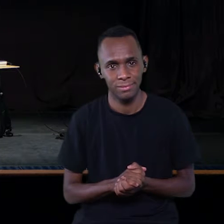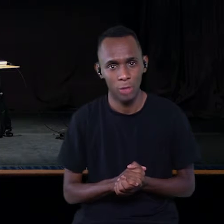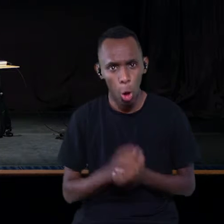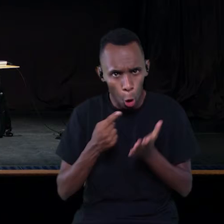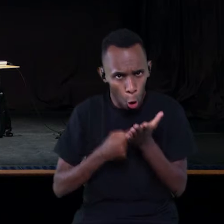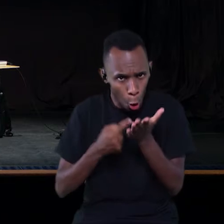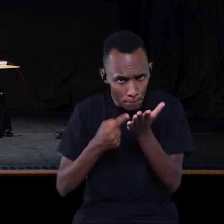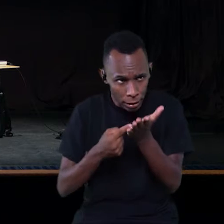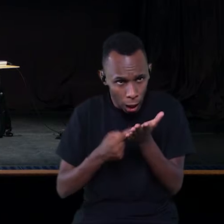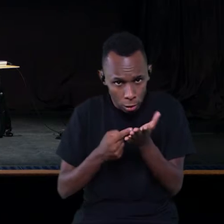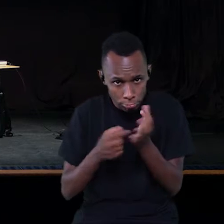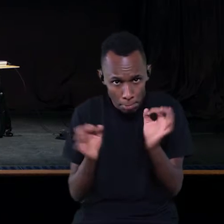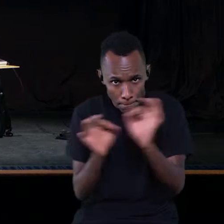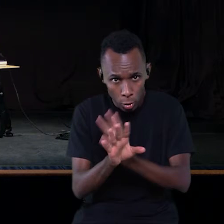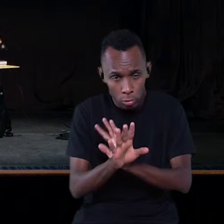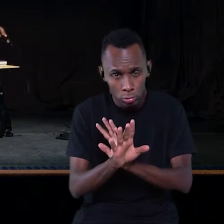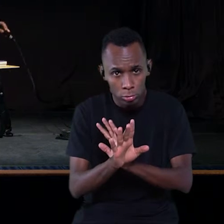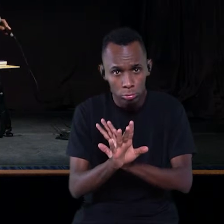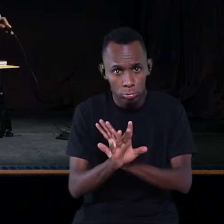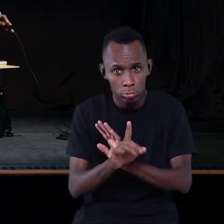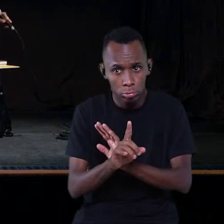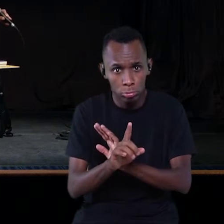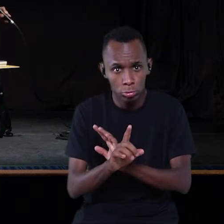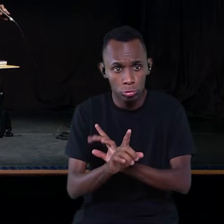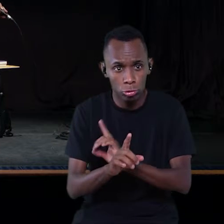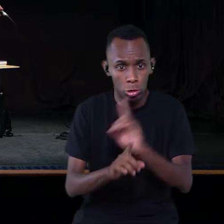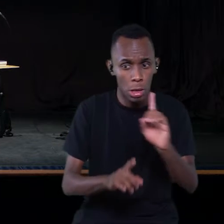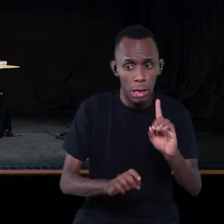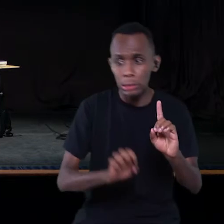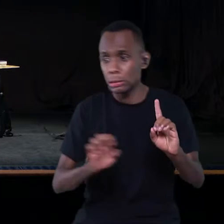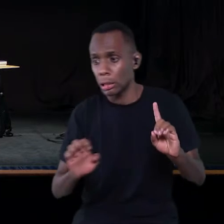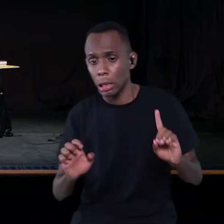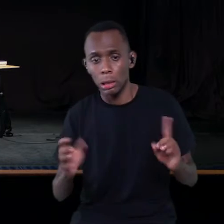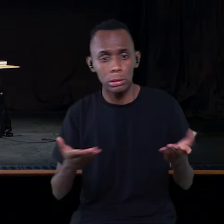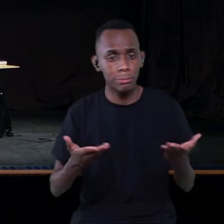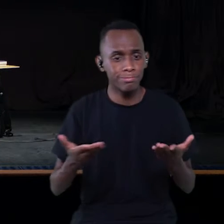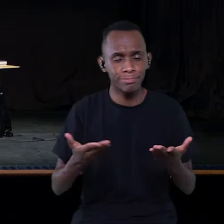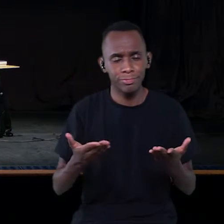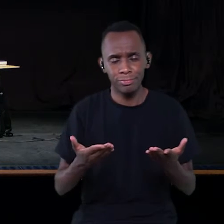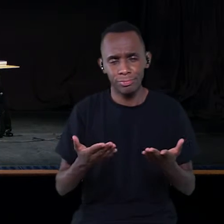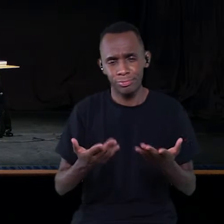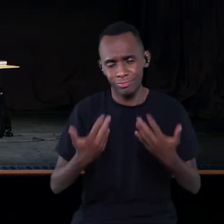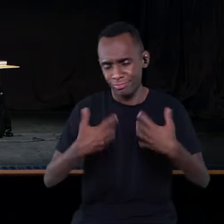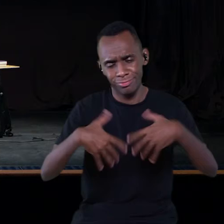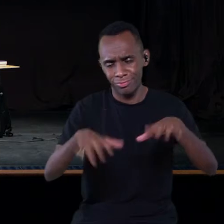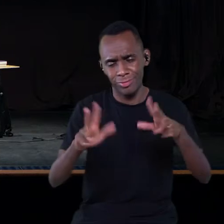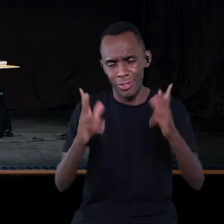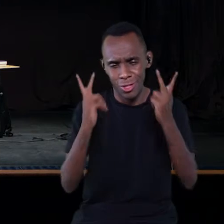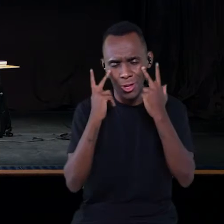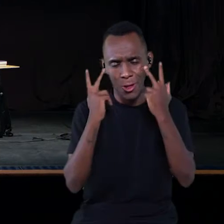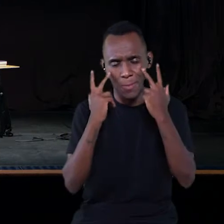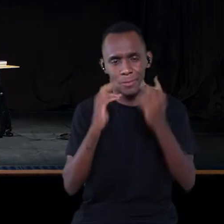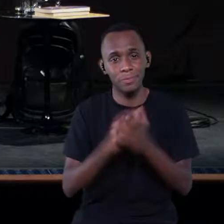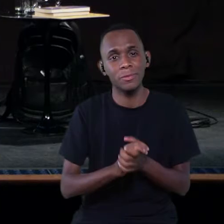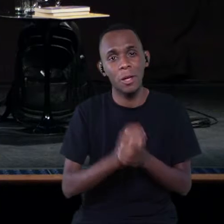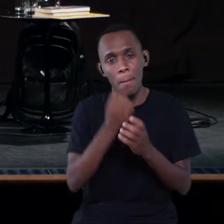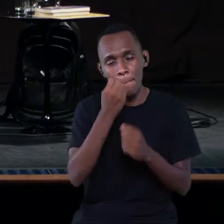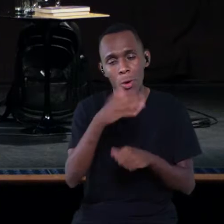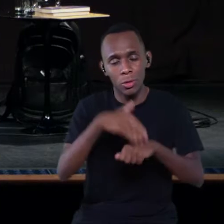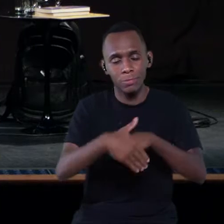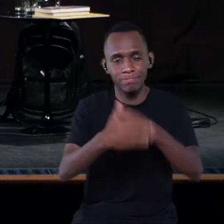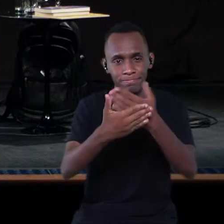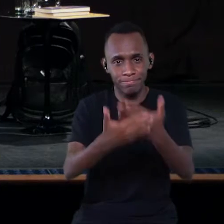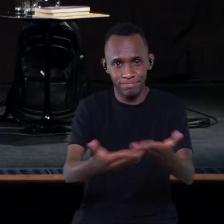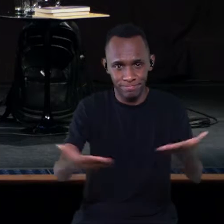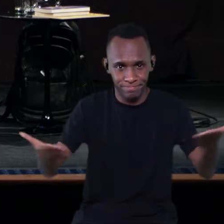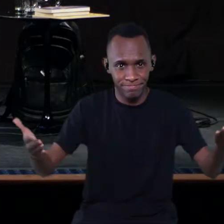Tudo combinado? Você eu na direita, você na esquerda, eu na direita? Foi por acaso. Gente, muito boa